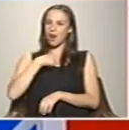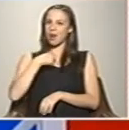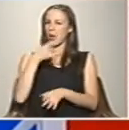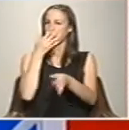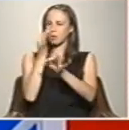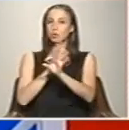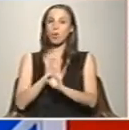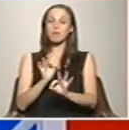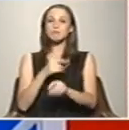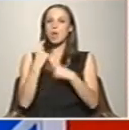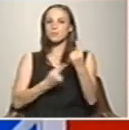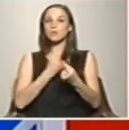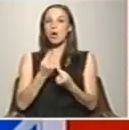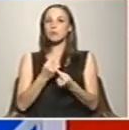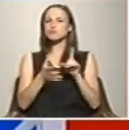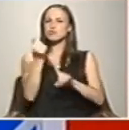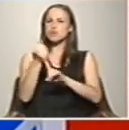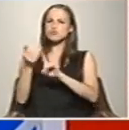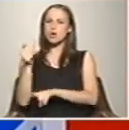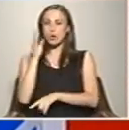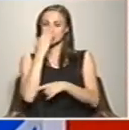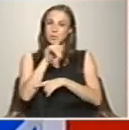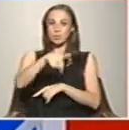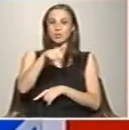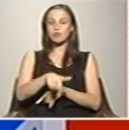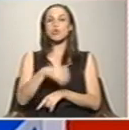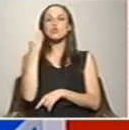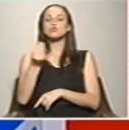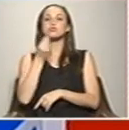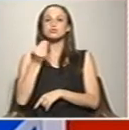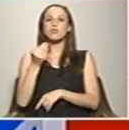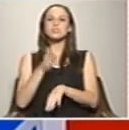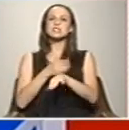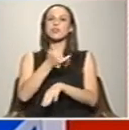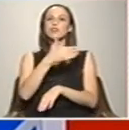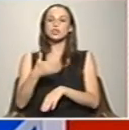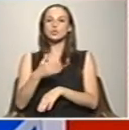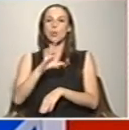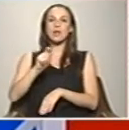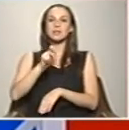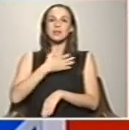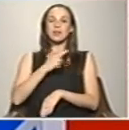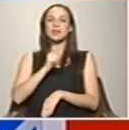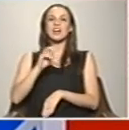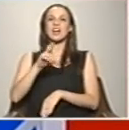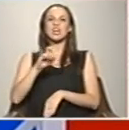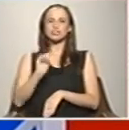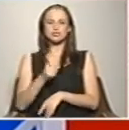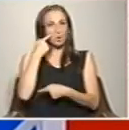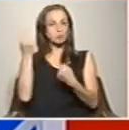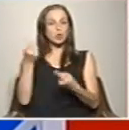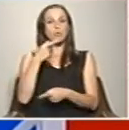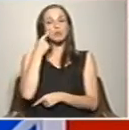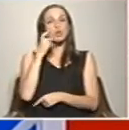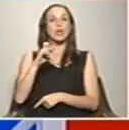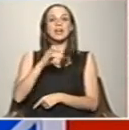brilhantes. Algumas com sucesso já passaram por aqui. São os jovens do século XXI que o Hélder Reis nos apresenta e hoje vamos conhecer o Ricardo Marques. Ele